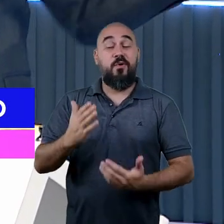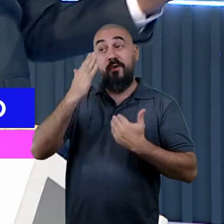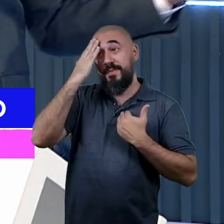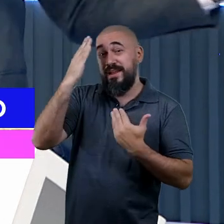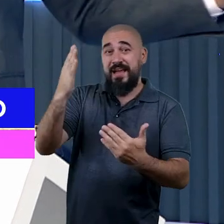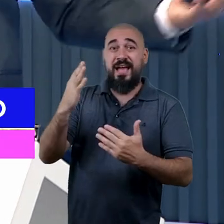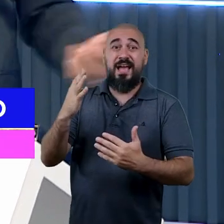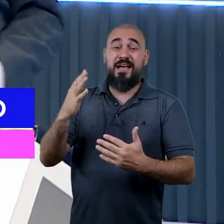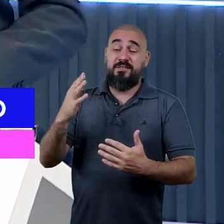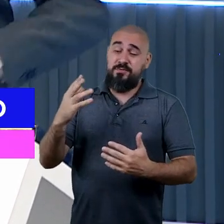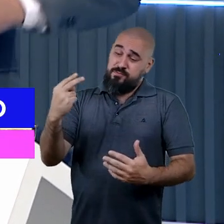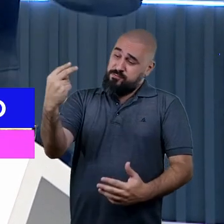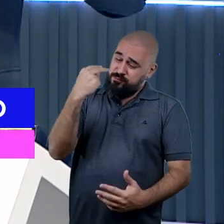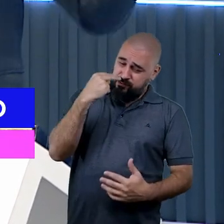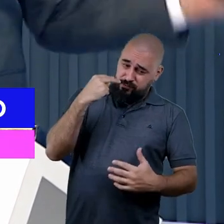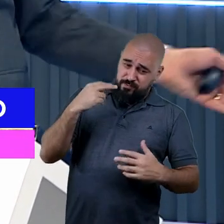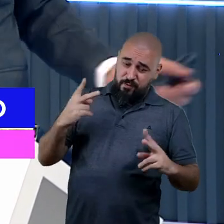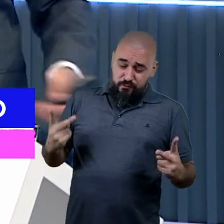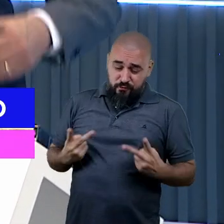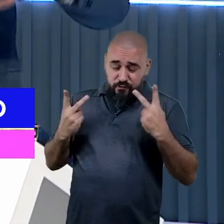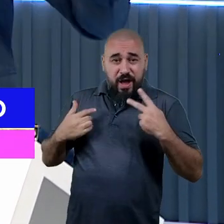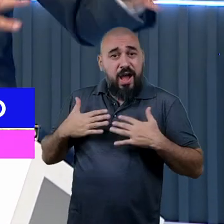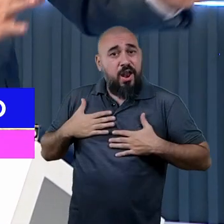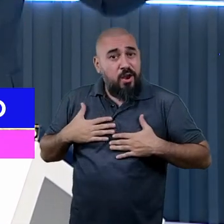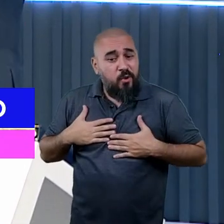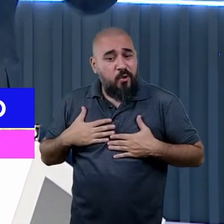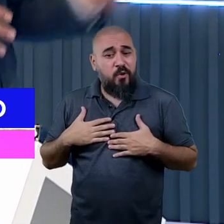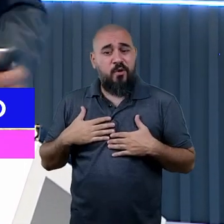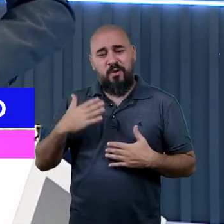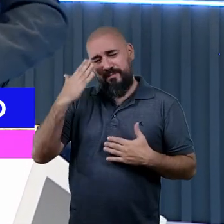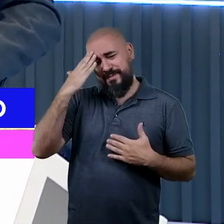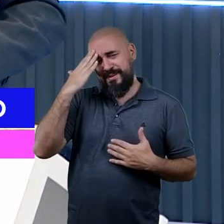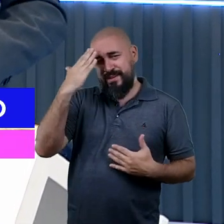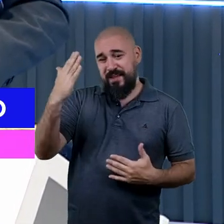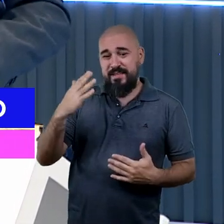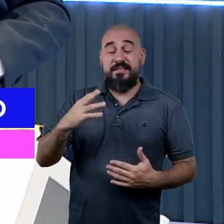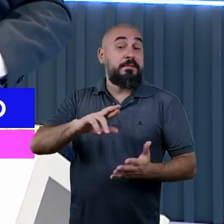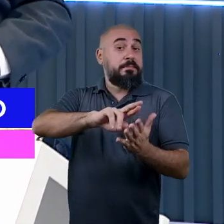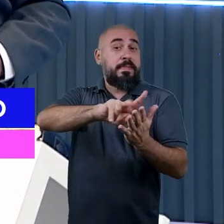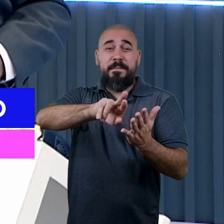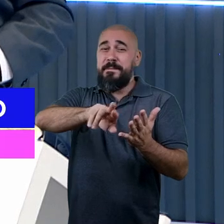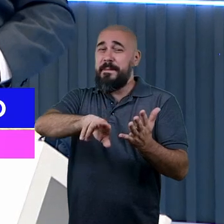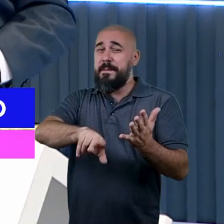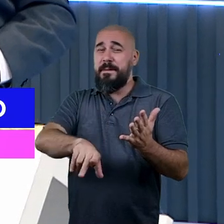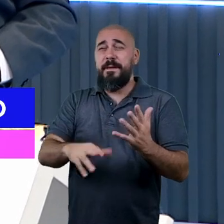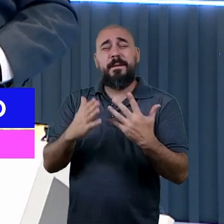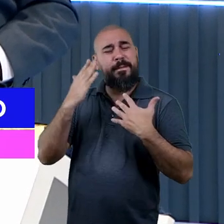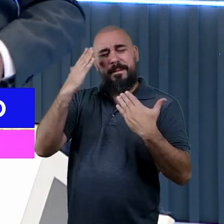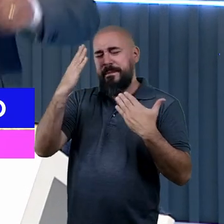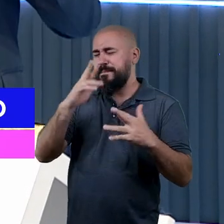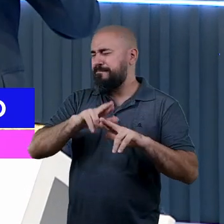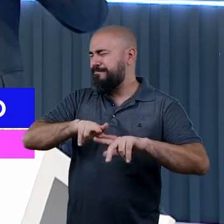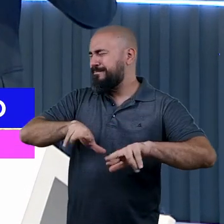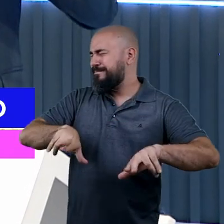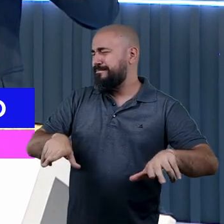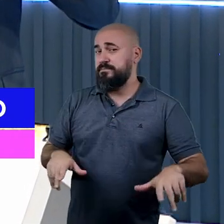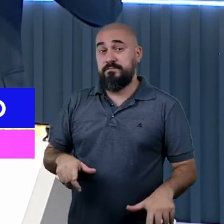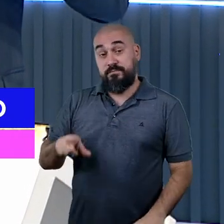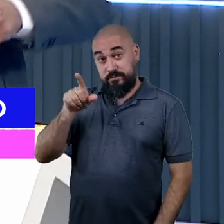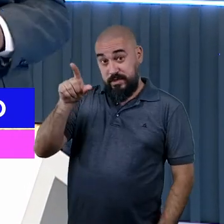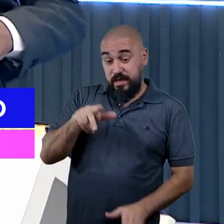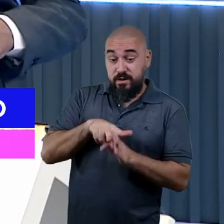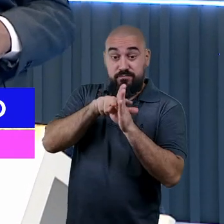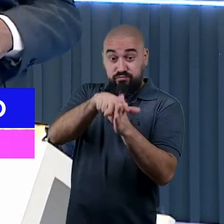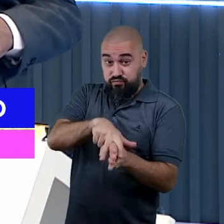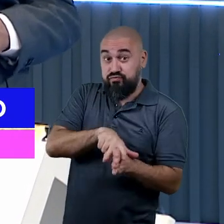obrigado por ter se preocupado. Tanta coisa que Jesus fez, a lista é enorme. Mas Ele vai voltar. E nesse cavalo branco